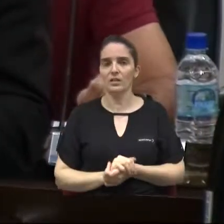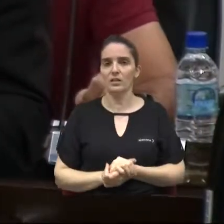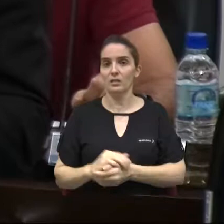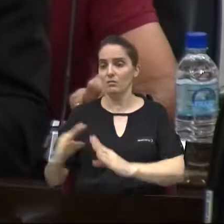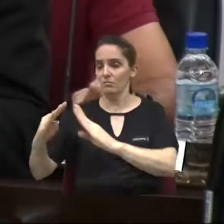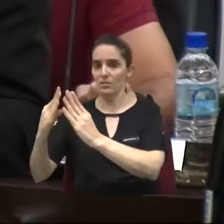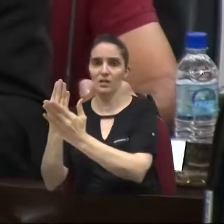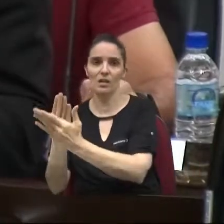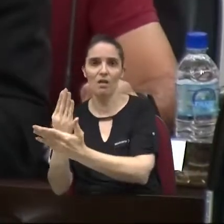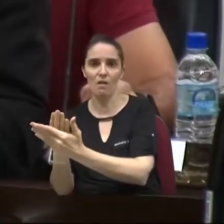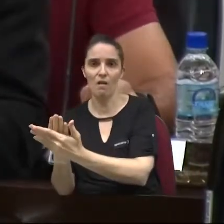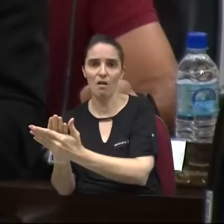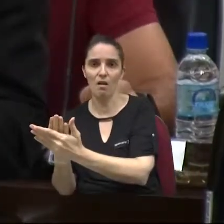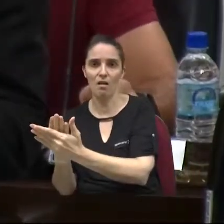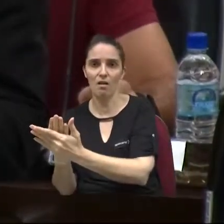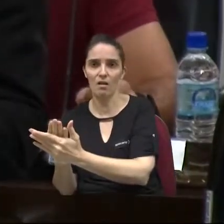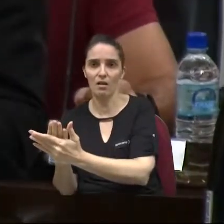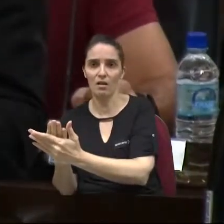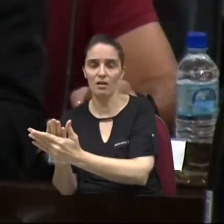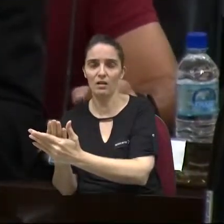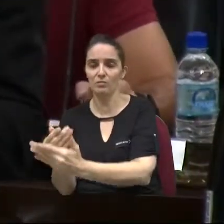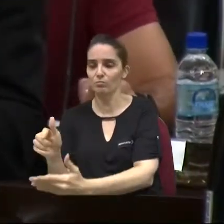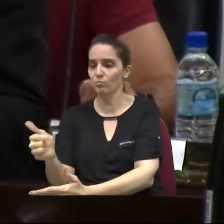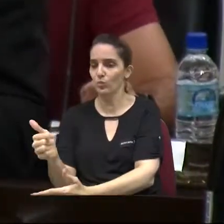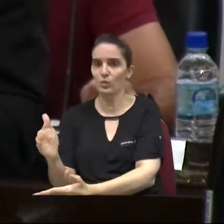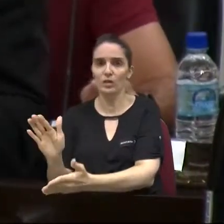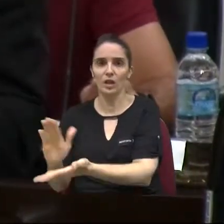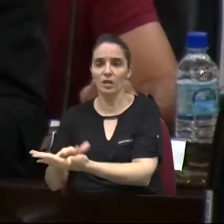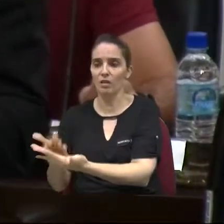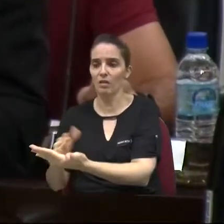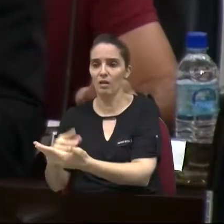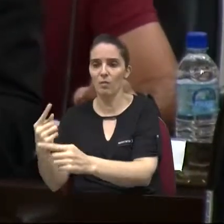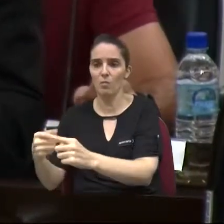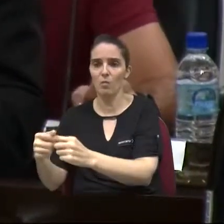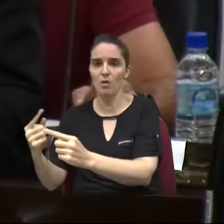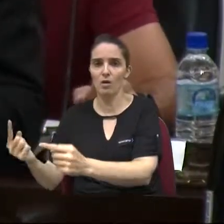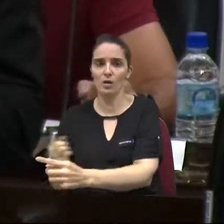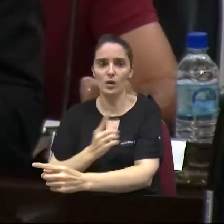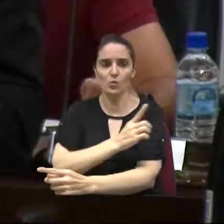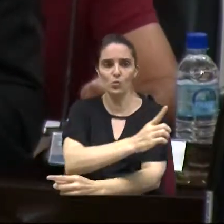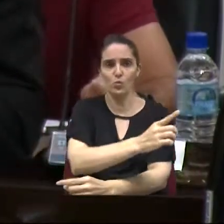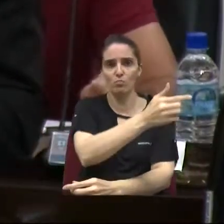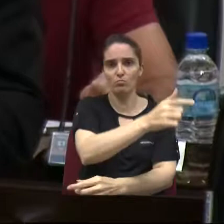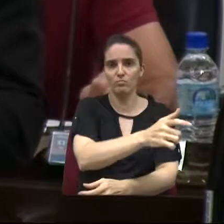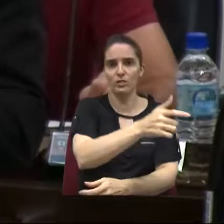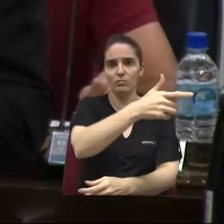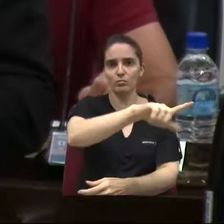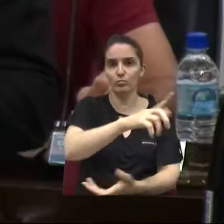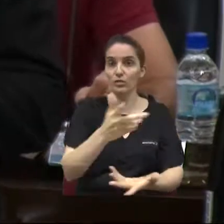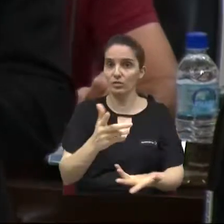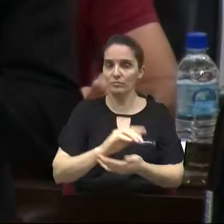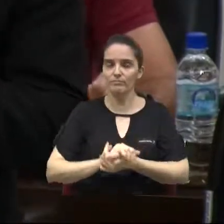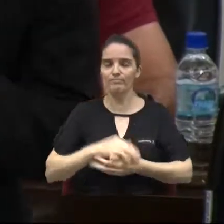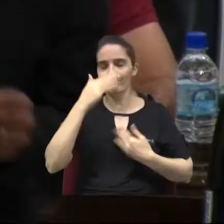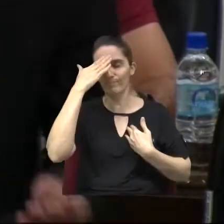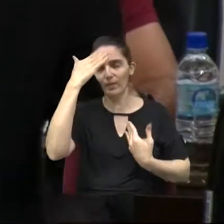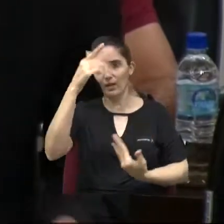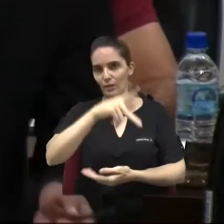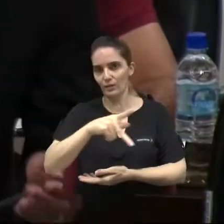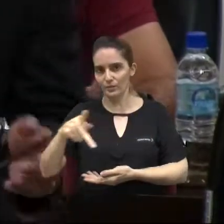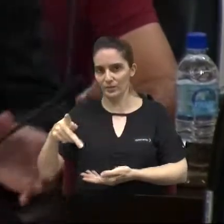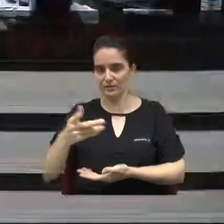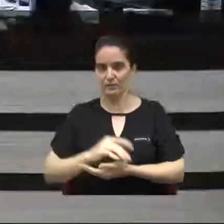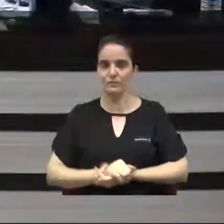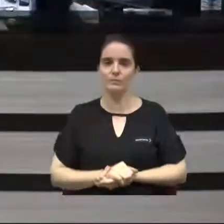uma certa forma, uma certa dificuldade e deficiência para o aluno que está lá na sala de aula. Obrigado,